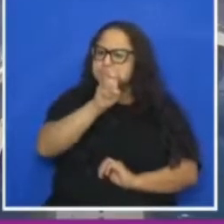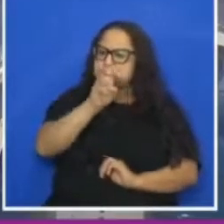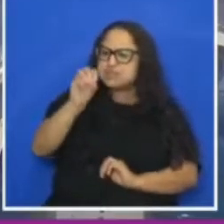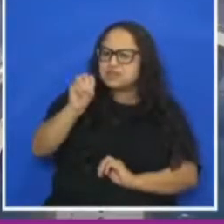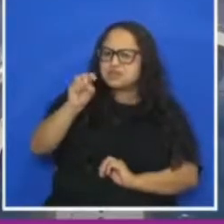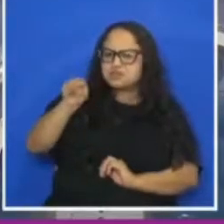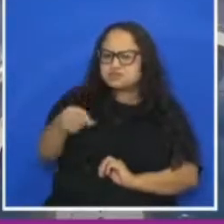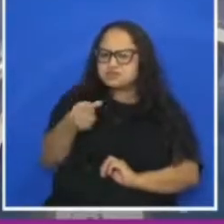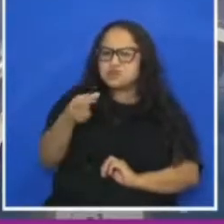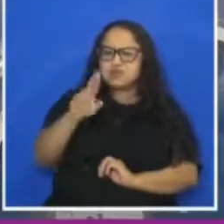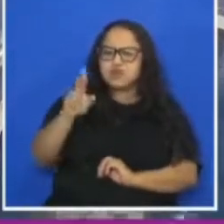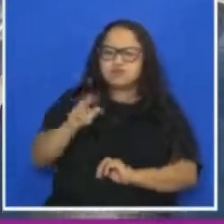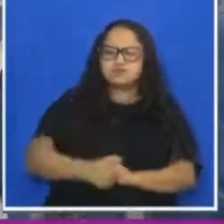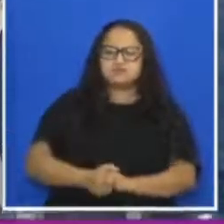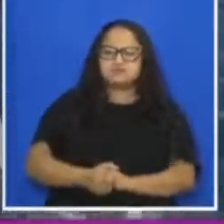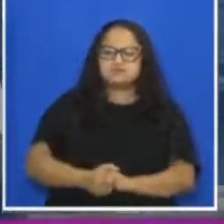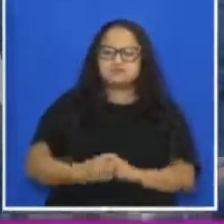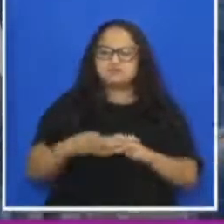4.500.000 reais. Valendo!